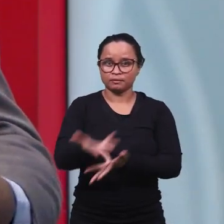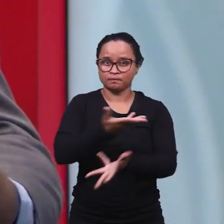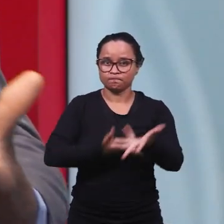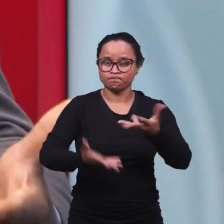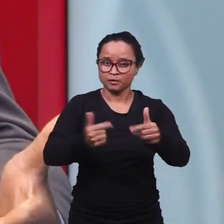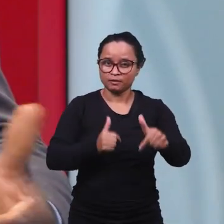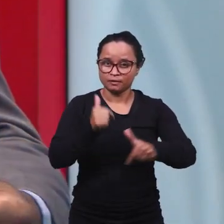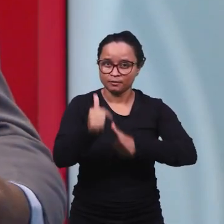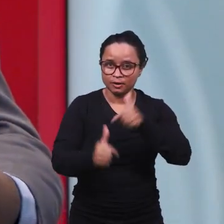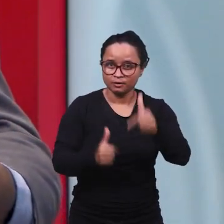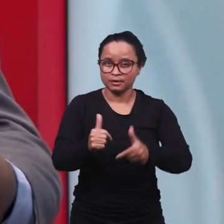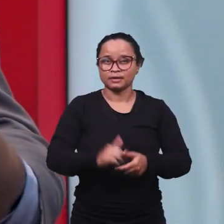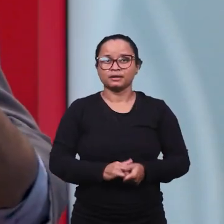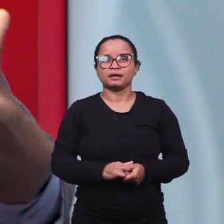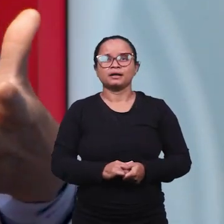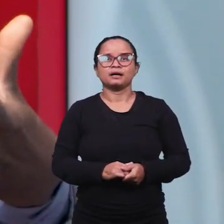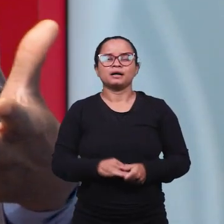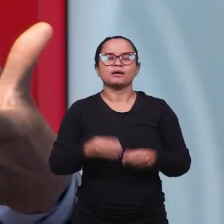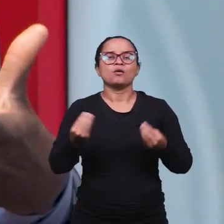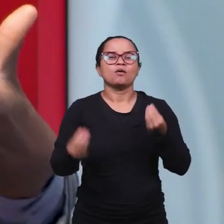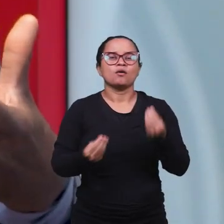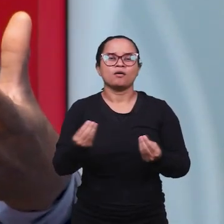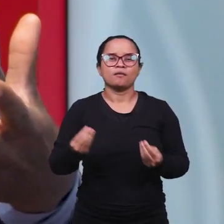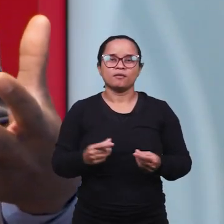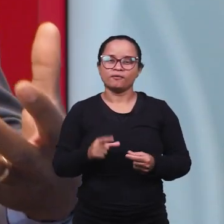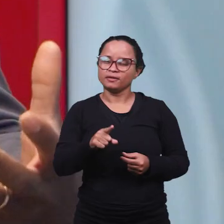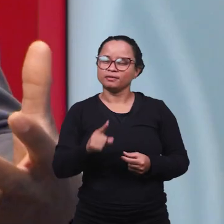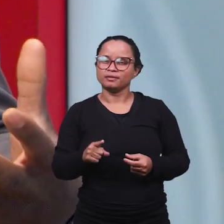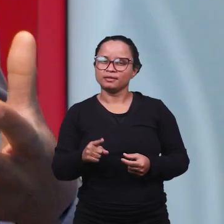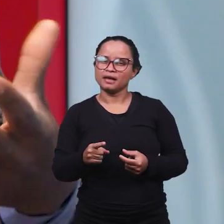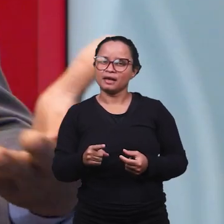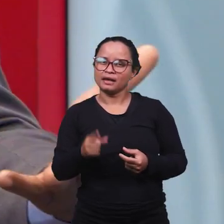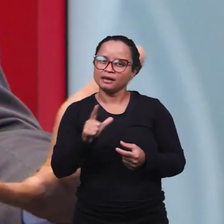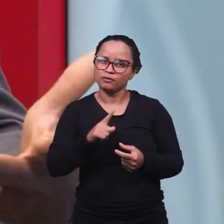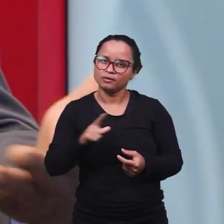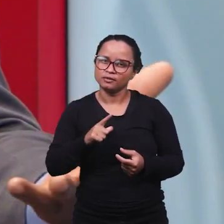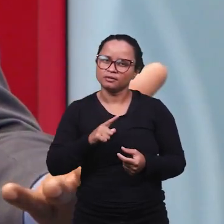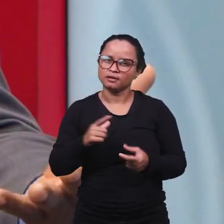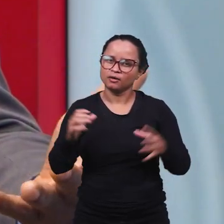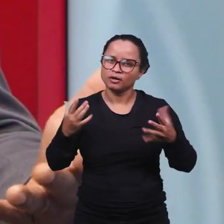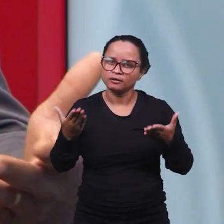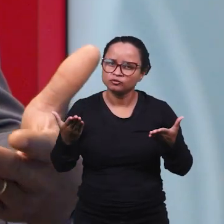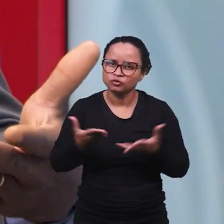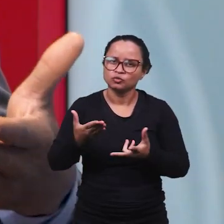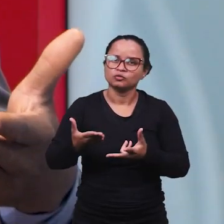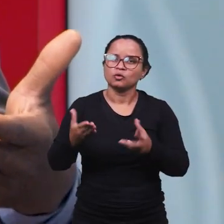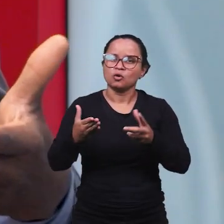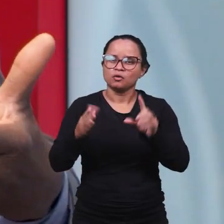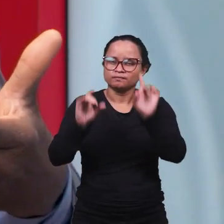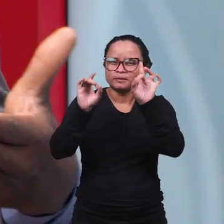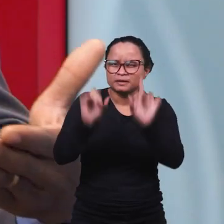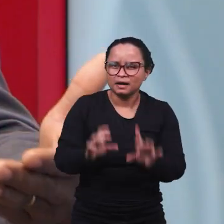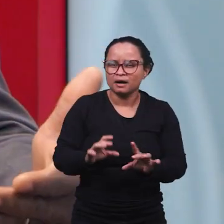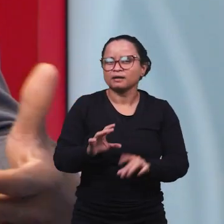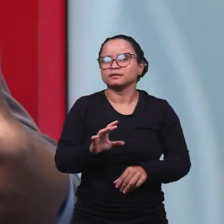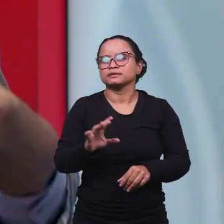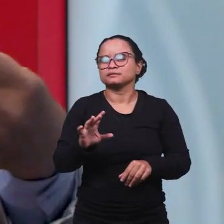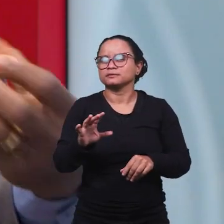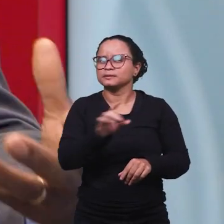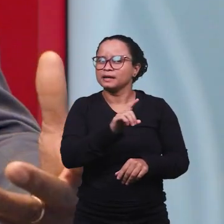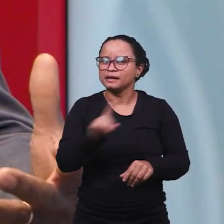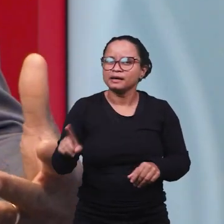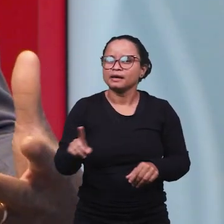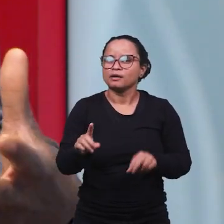parte desse trabalho, abraçar uma causa nobre, porque a gente vê na prática a